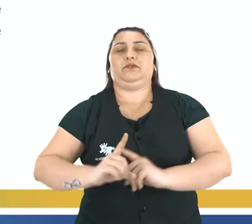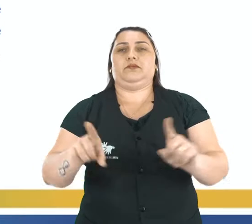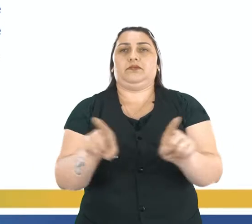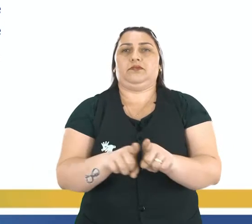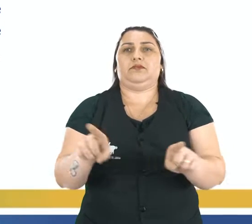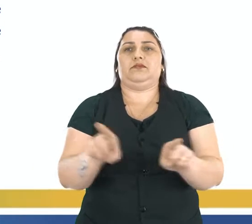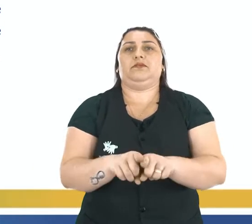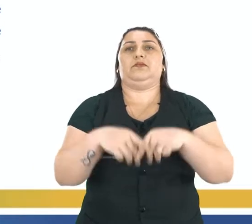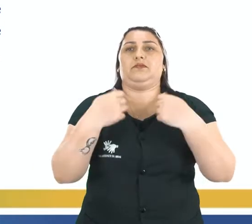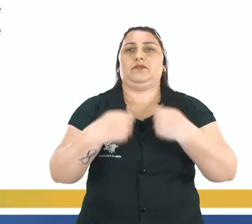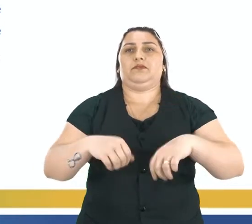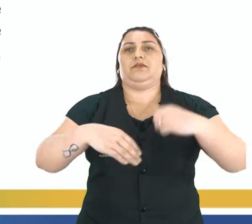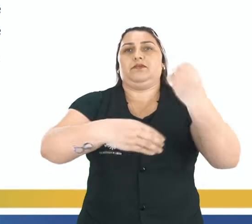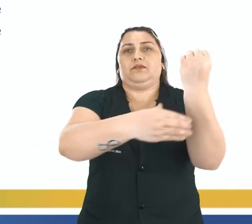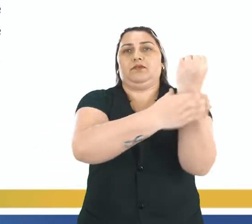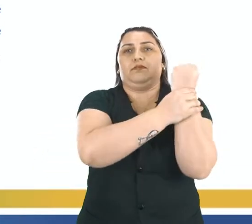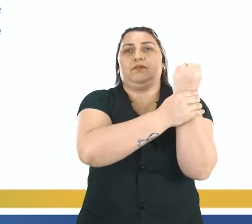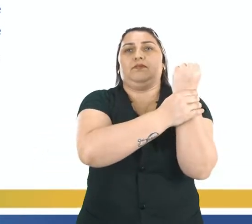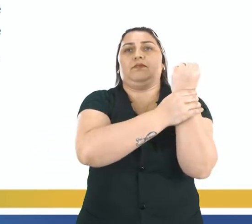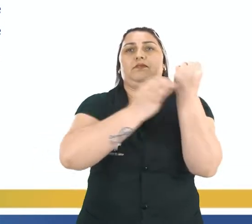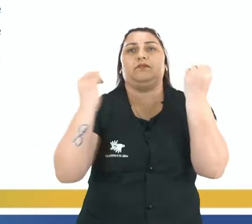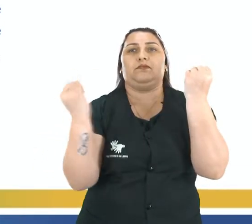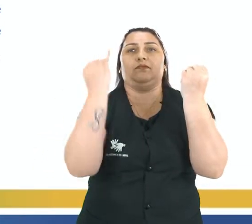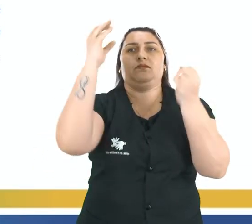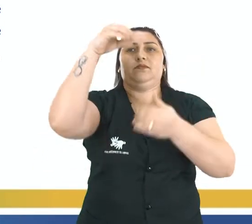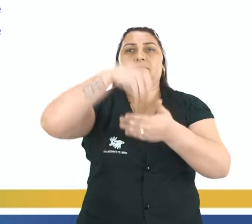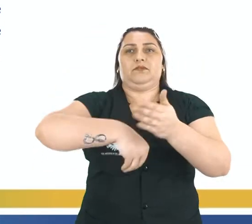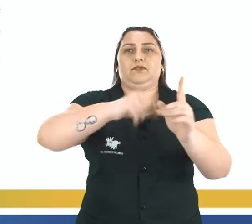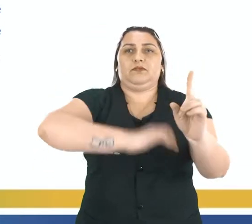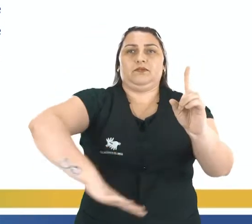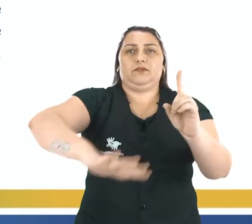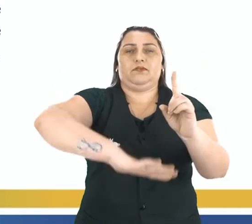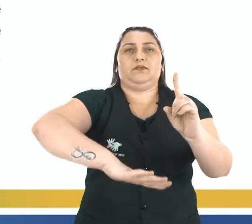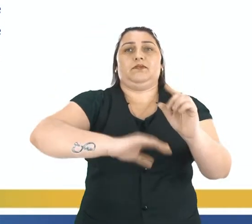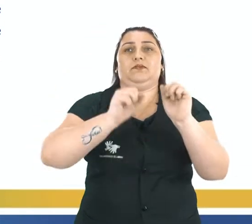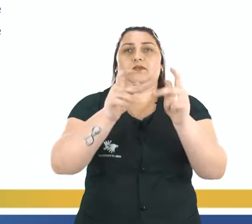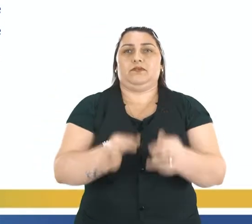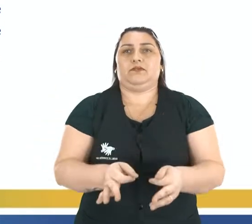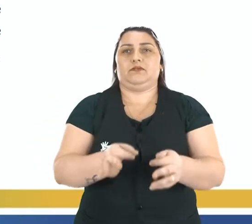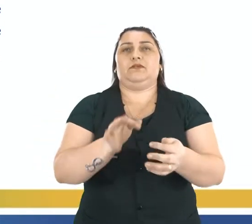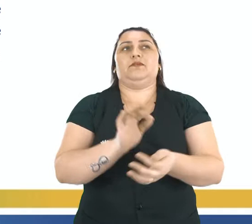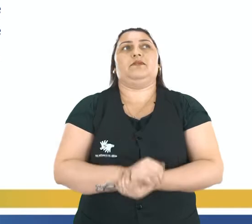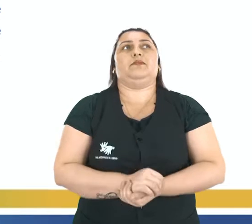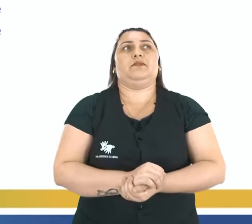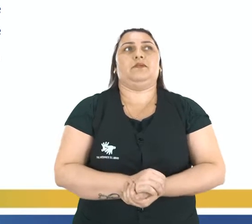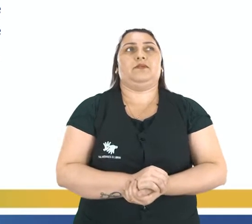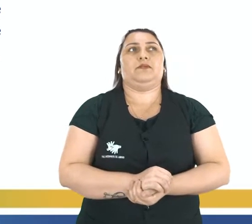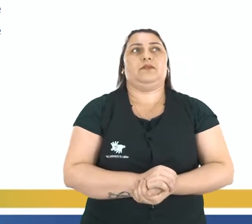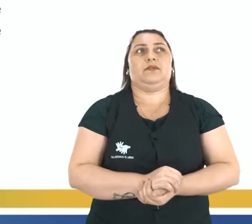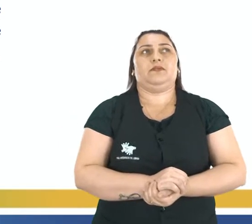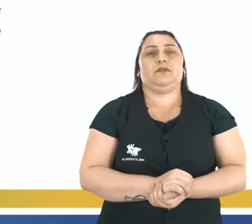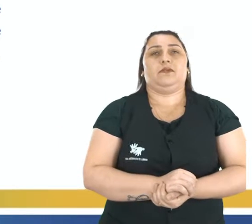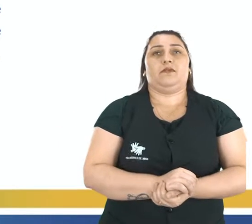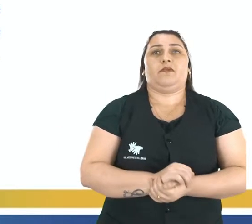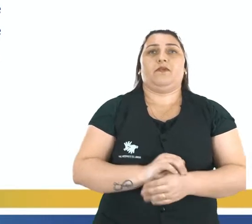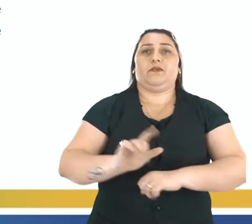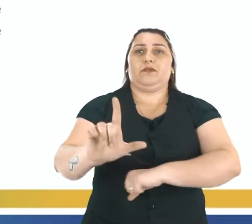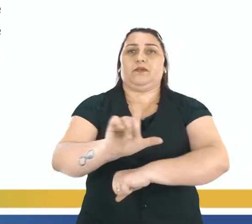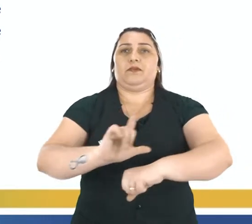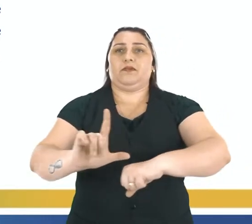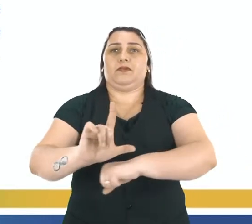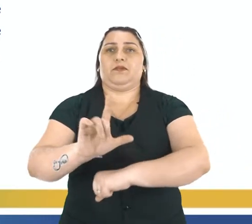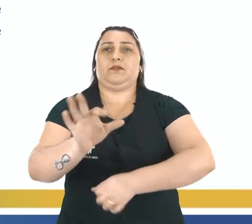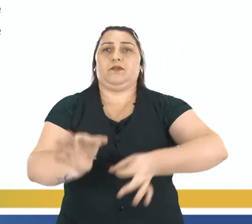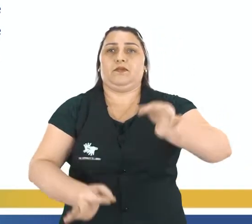aquilo que era para ser garantias fundamentais dentro da sociedade, certo? Vamos lá. A legislação jurídica